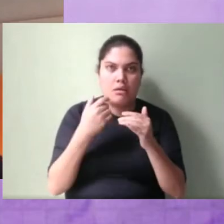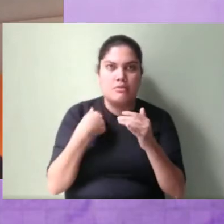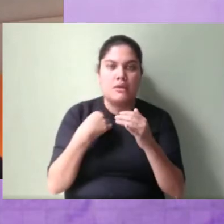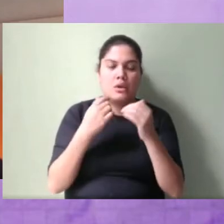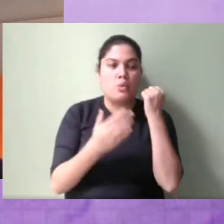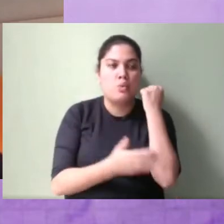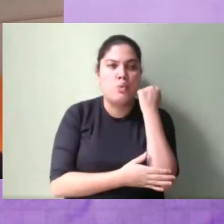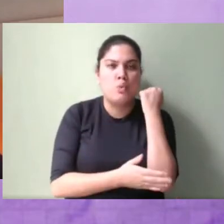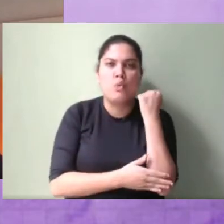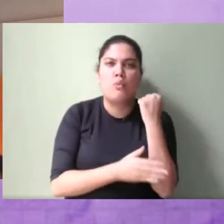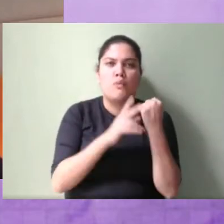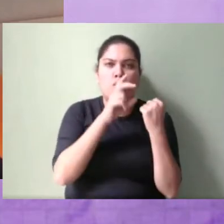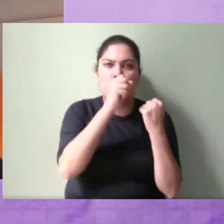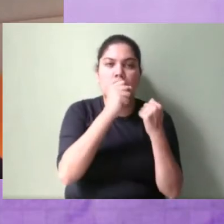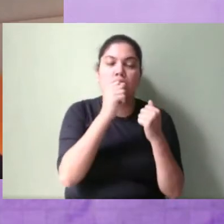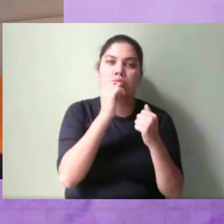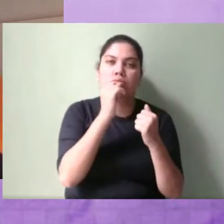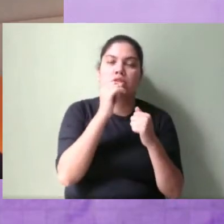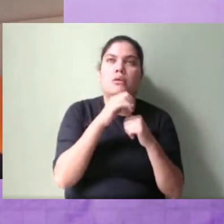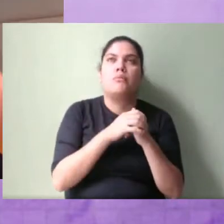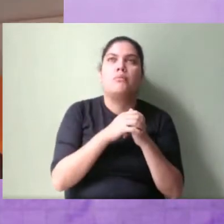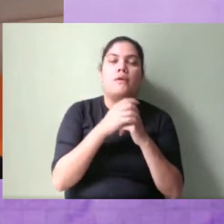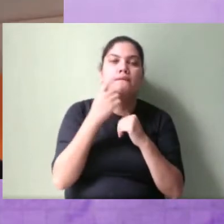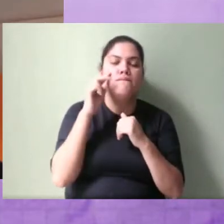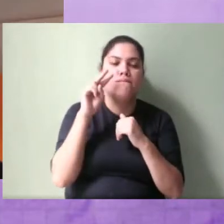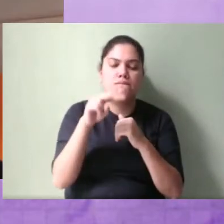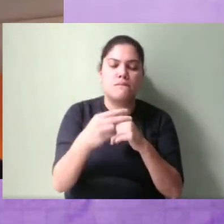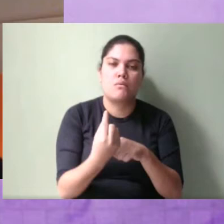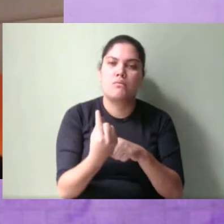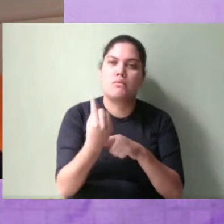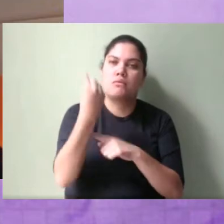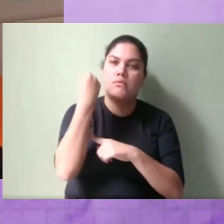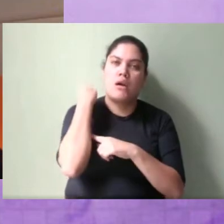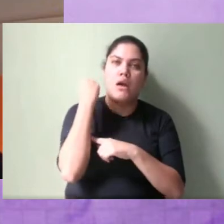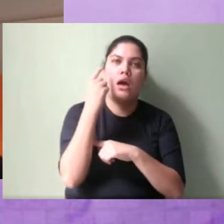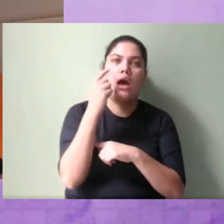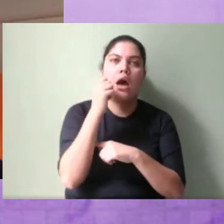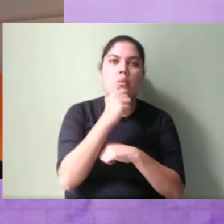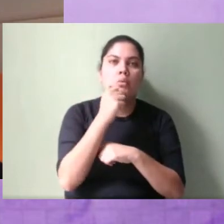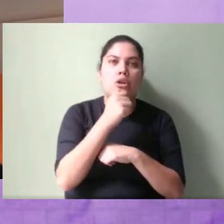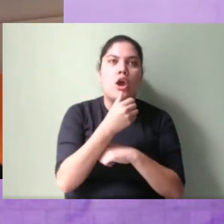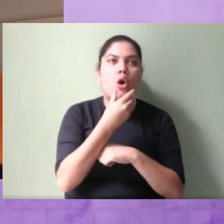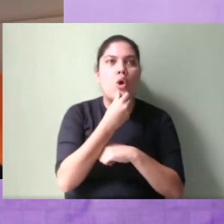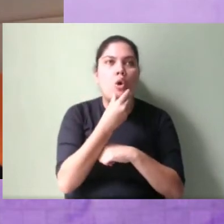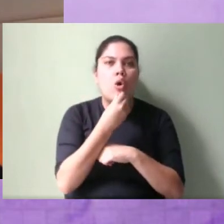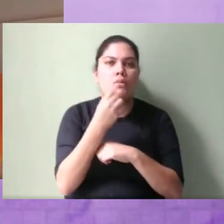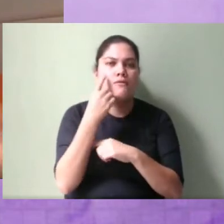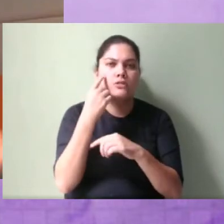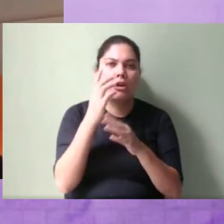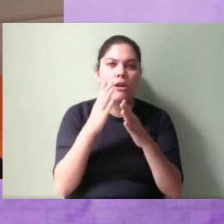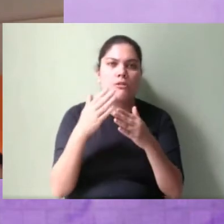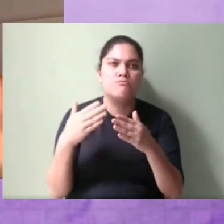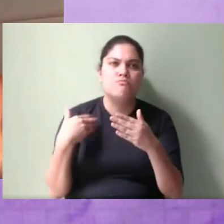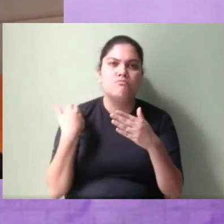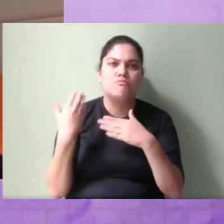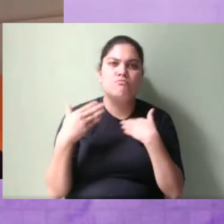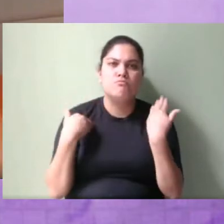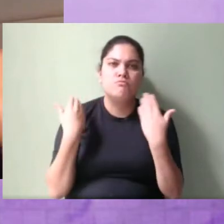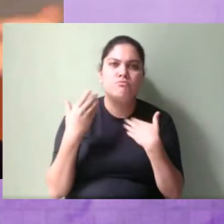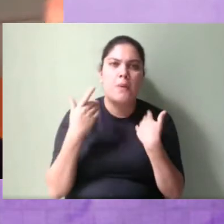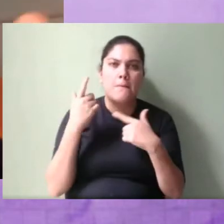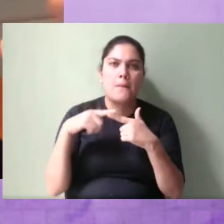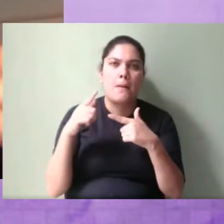teu celular, quer senha de tudo, quer participar de qualquer rede social, rola um ciúmes retroativo, por exemplo, eu vou buscar lá